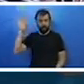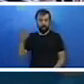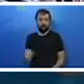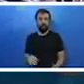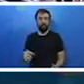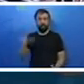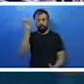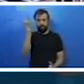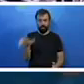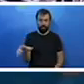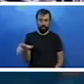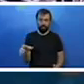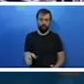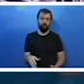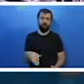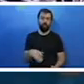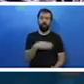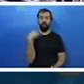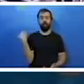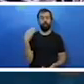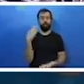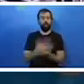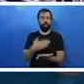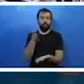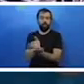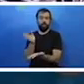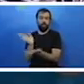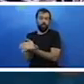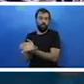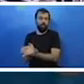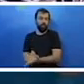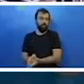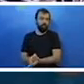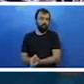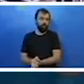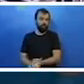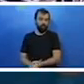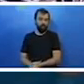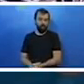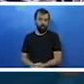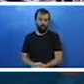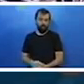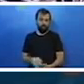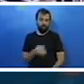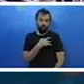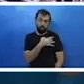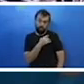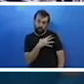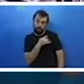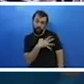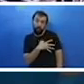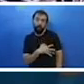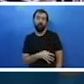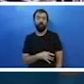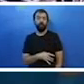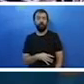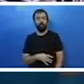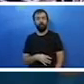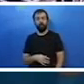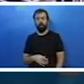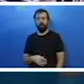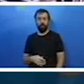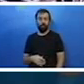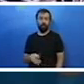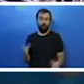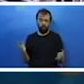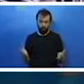Porque foi contra o governo da época. Imagina, pessoal, que coisa horrorosa. Graças a Deus, hoje nós vivemos numa